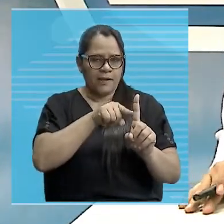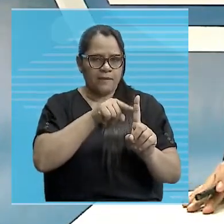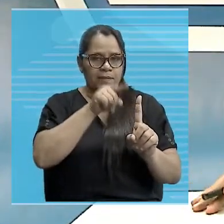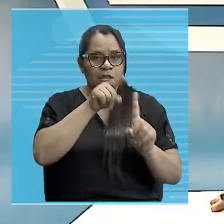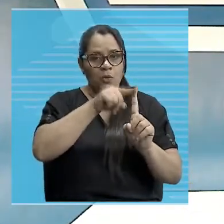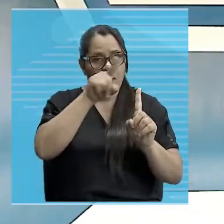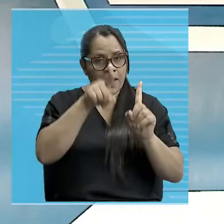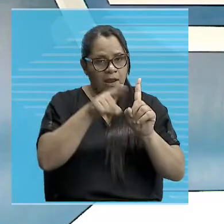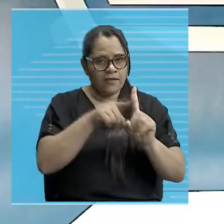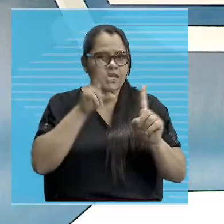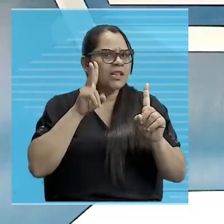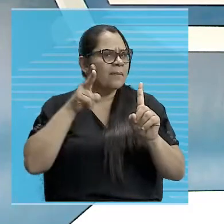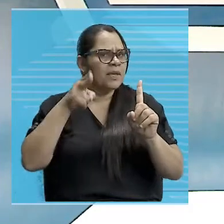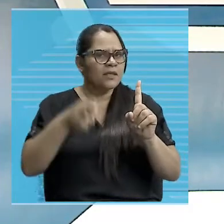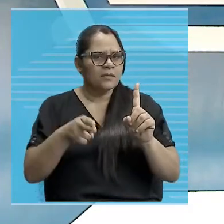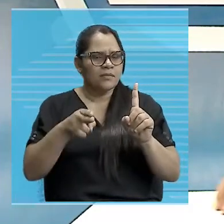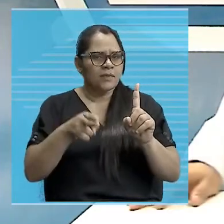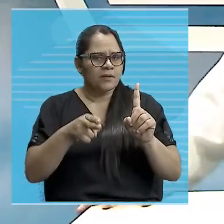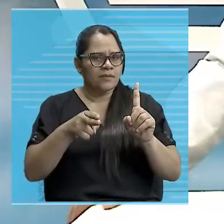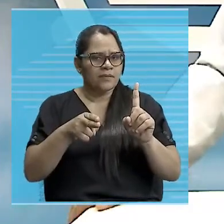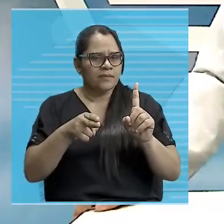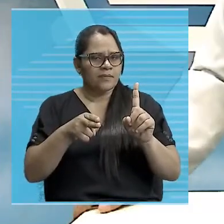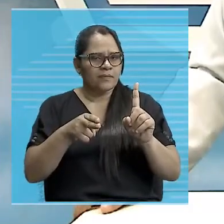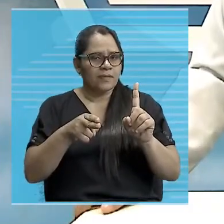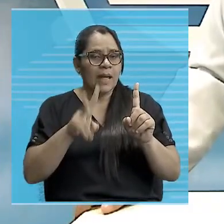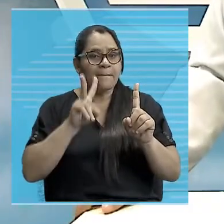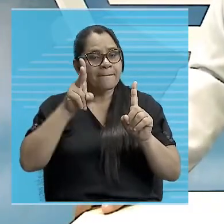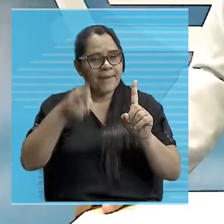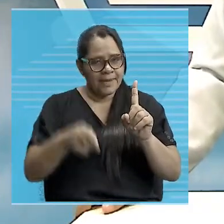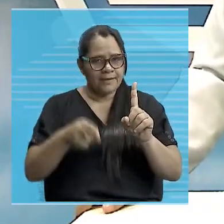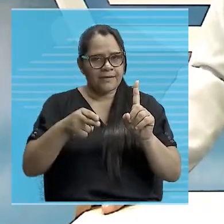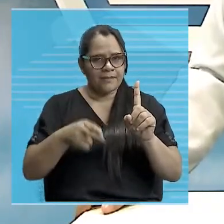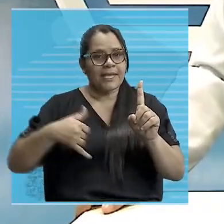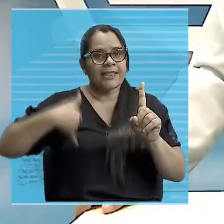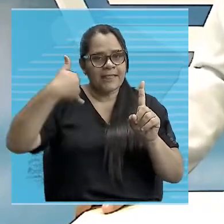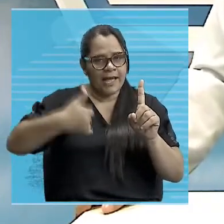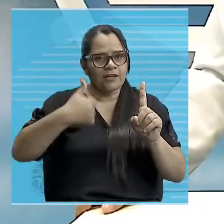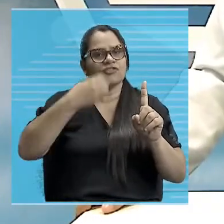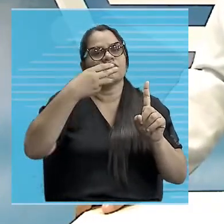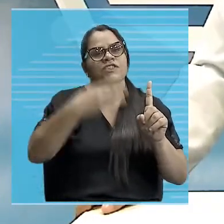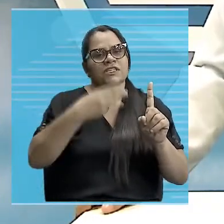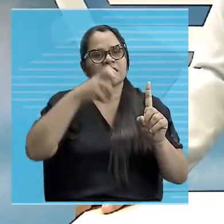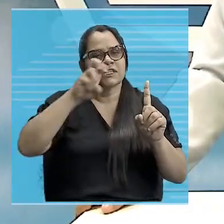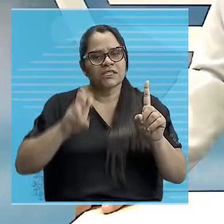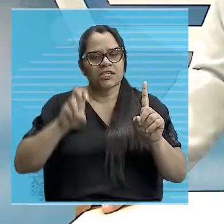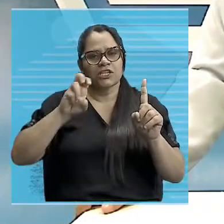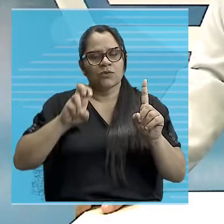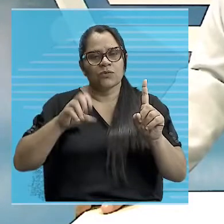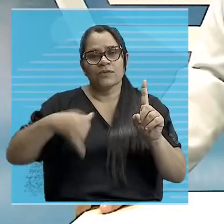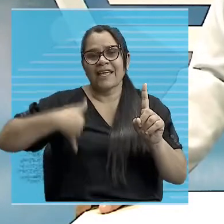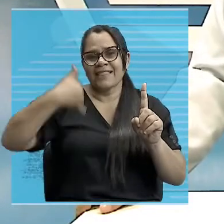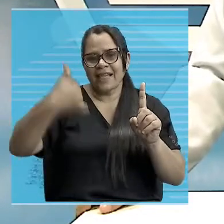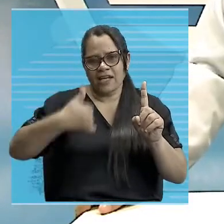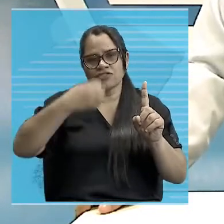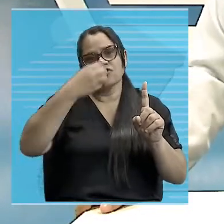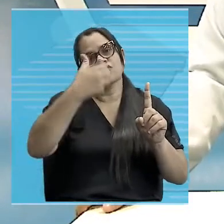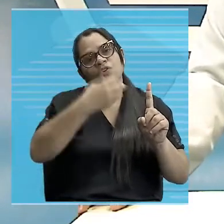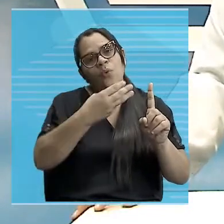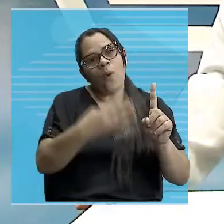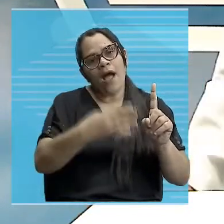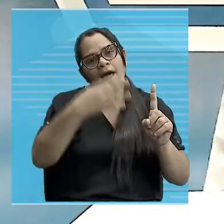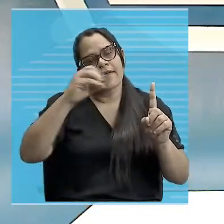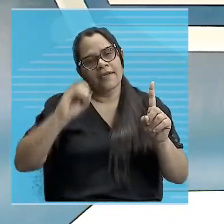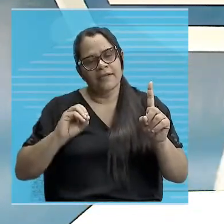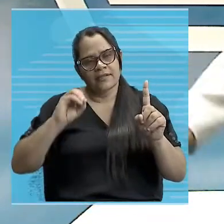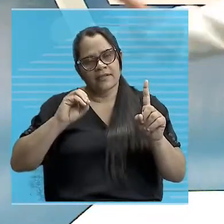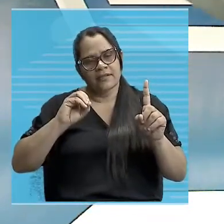mesmo jeito que uma mulher de 35 anos, 40? É não, gente. Não se iluda não, porque não é não. Ah, mas